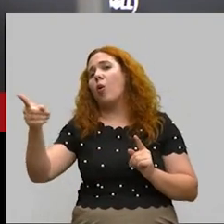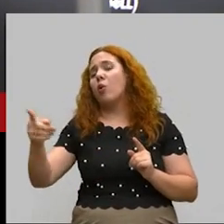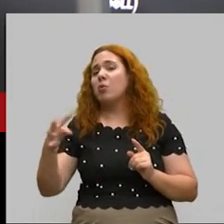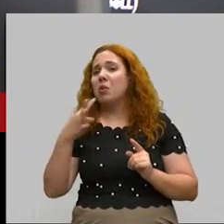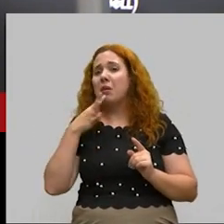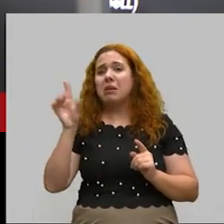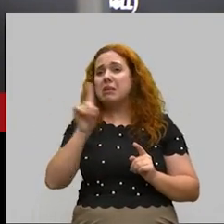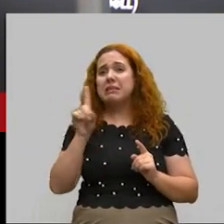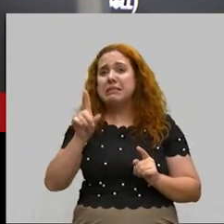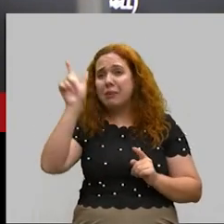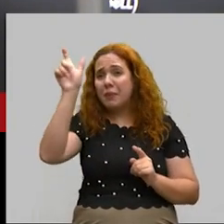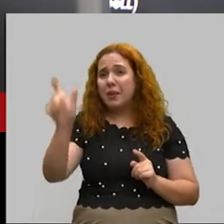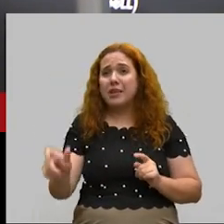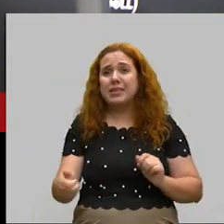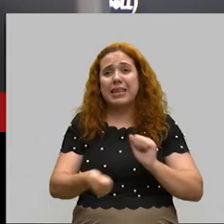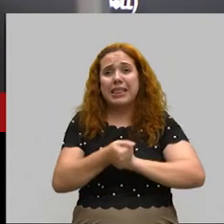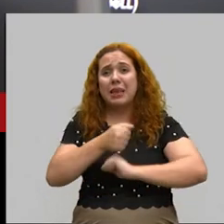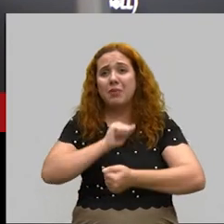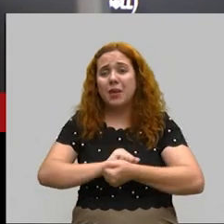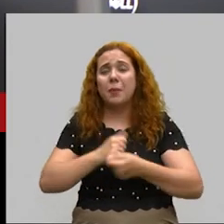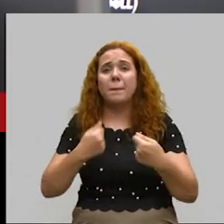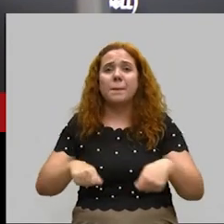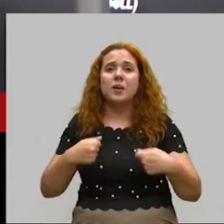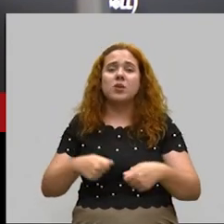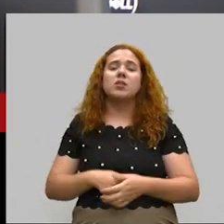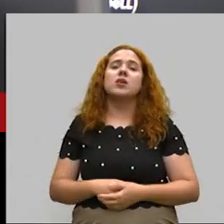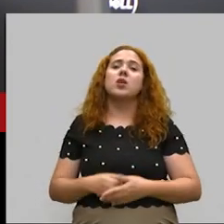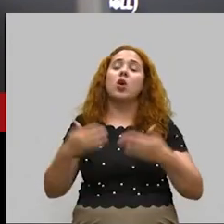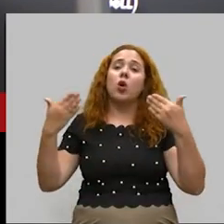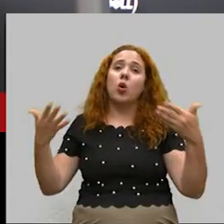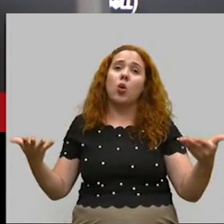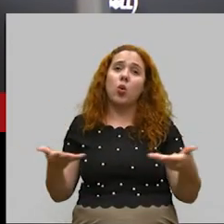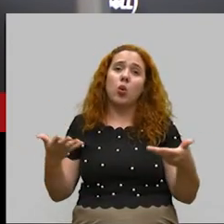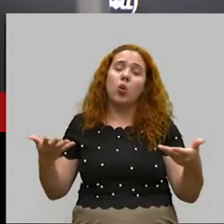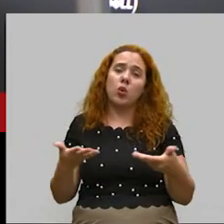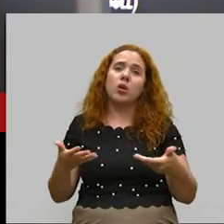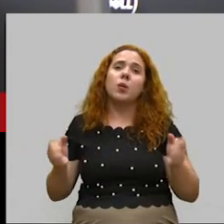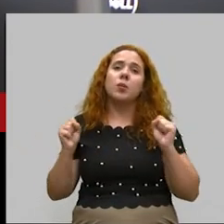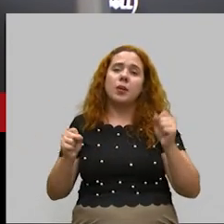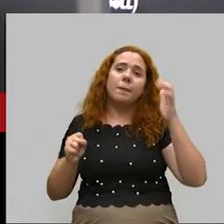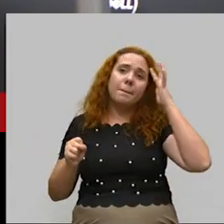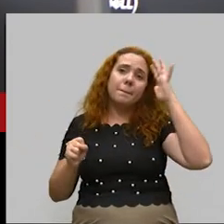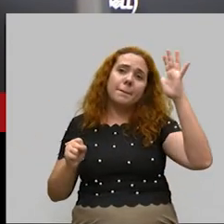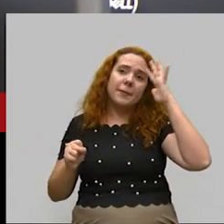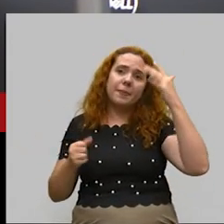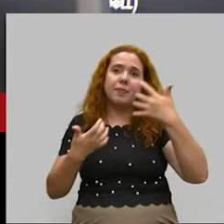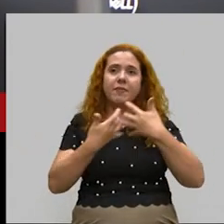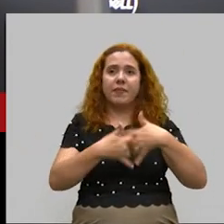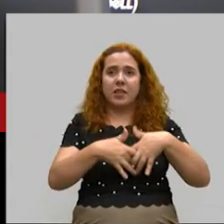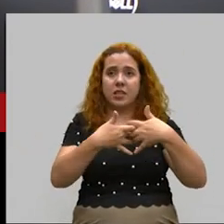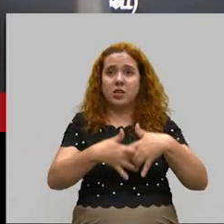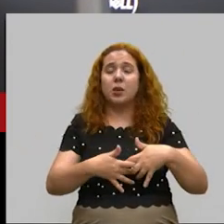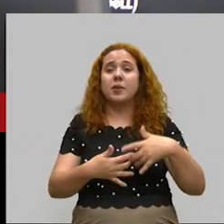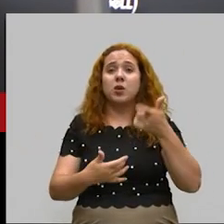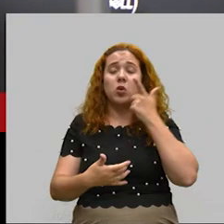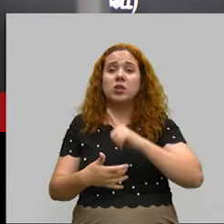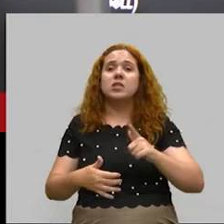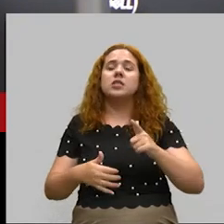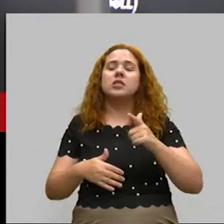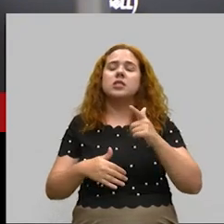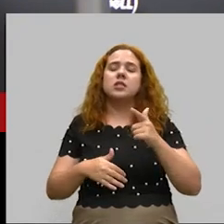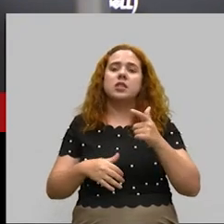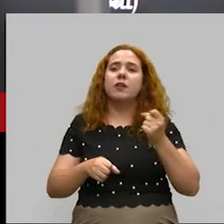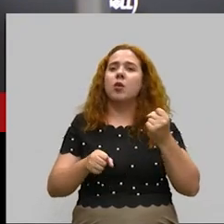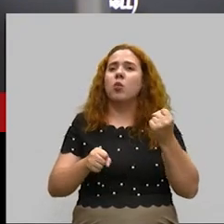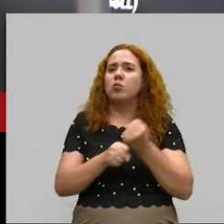ninguém e a gente tem que adaptar então é tudo isso que eu trago né aqui hoje pra gente pensar e que a gente possa construir um modelo de educação e eu fico muito